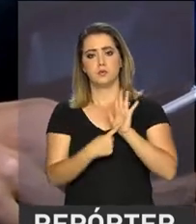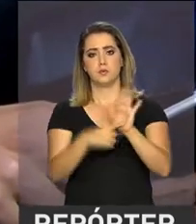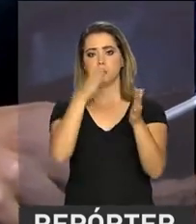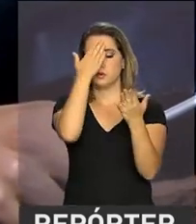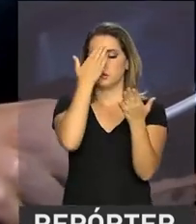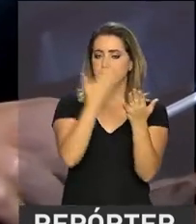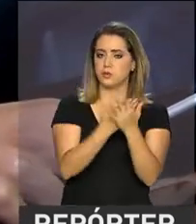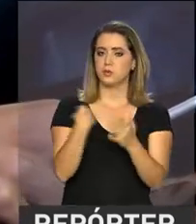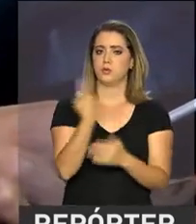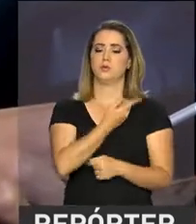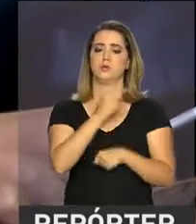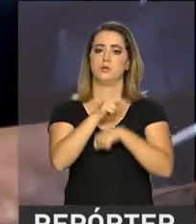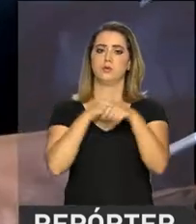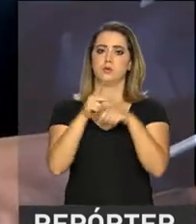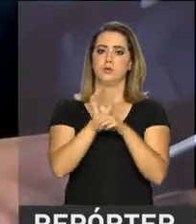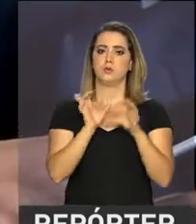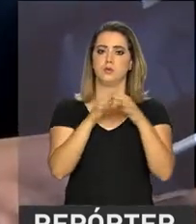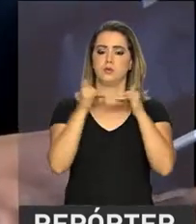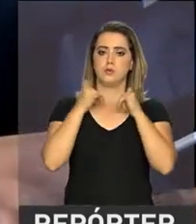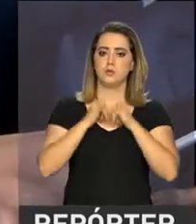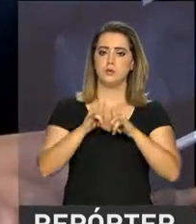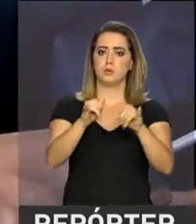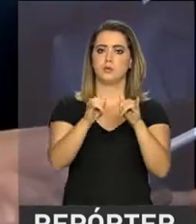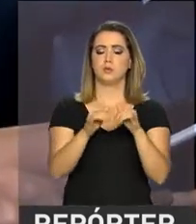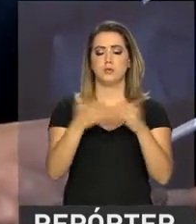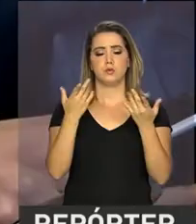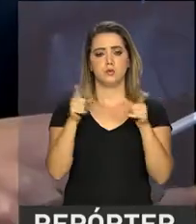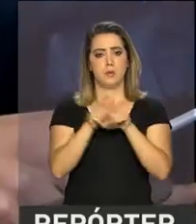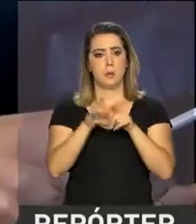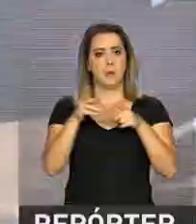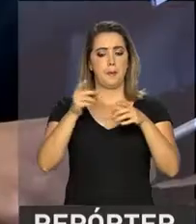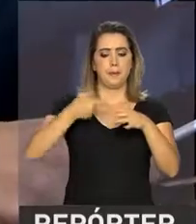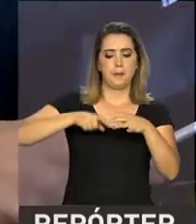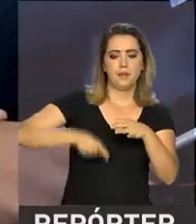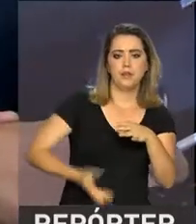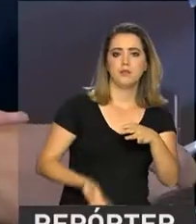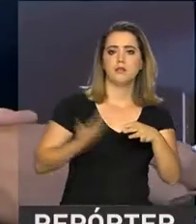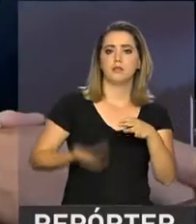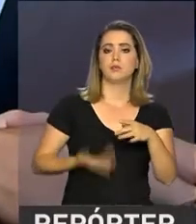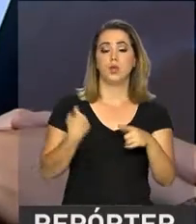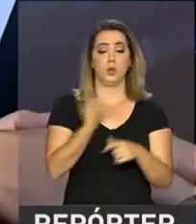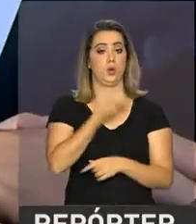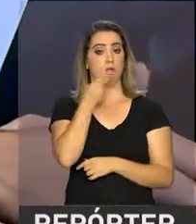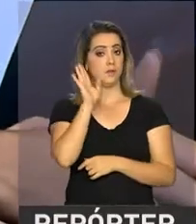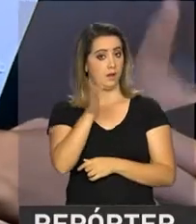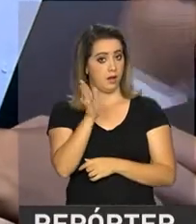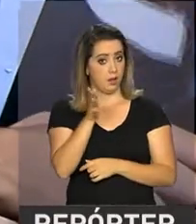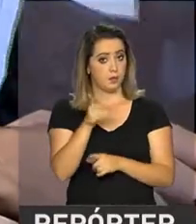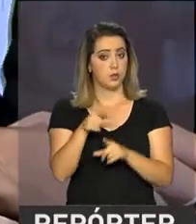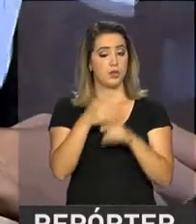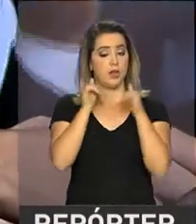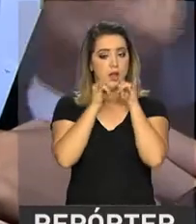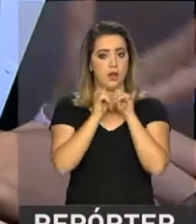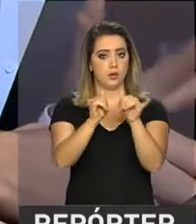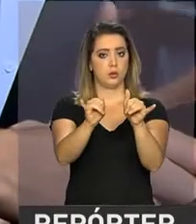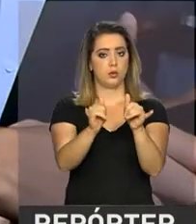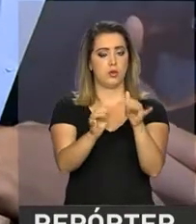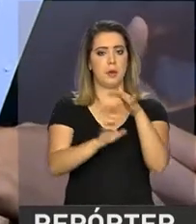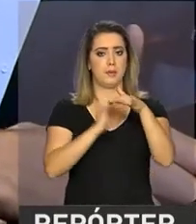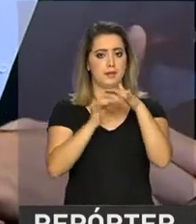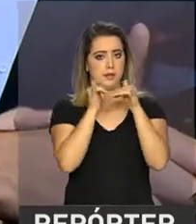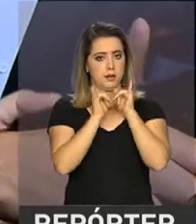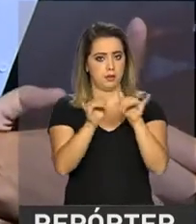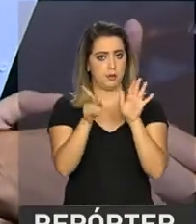nosso país no setor de energia no setor elétrico no setor de mineração nós salientamos a questão da eletrobrás e das